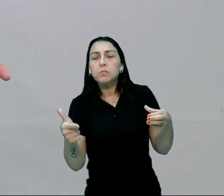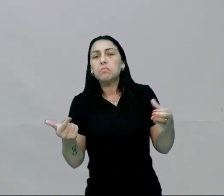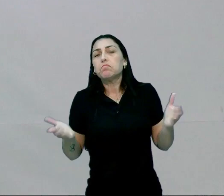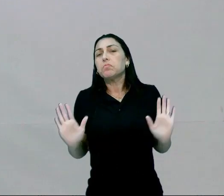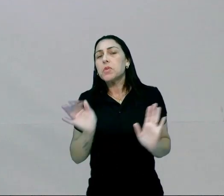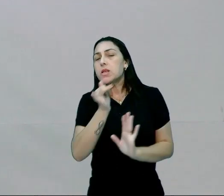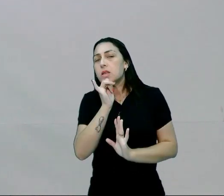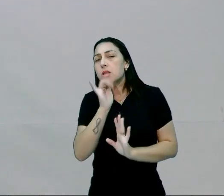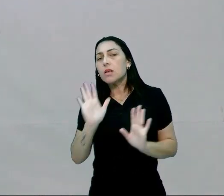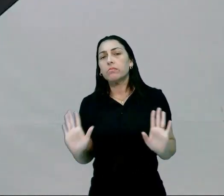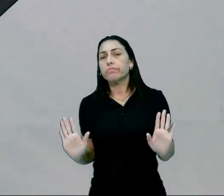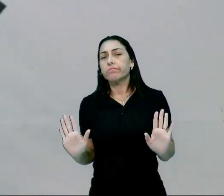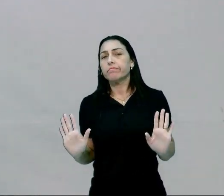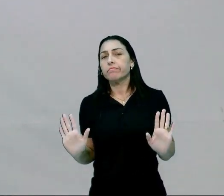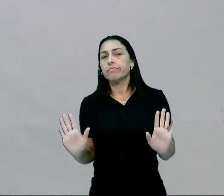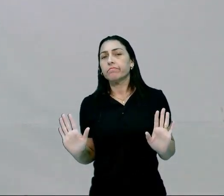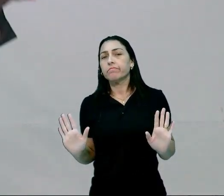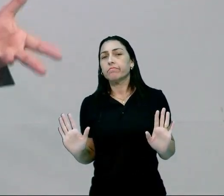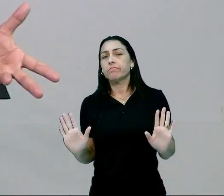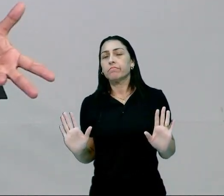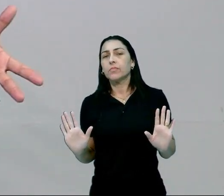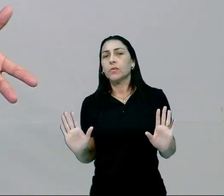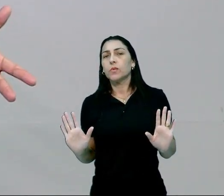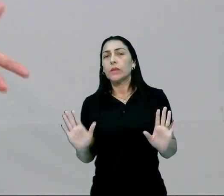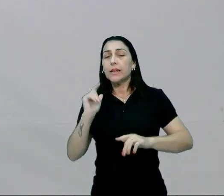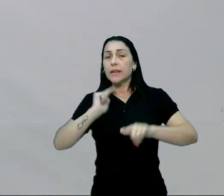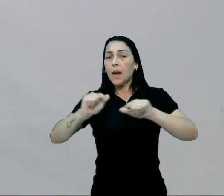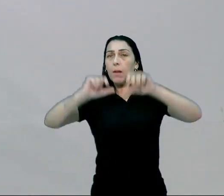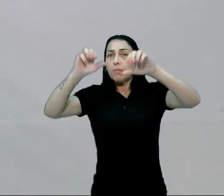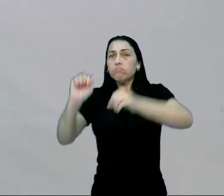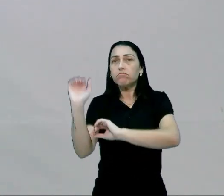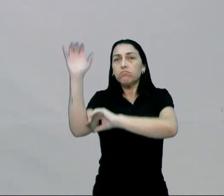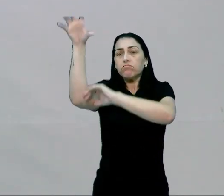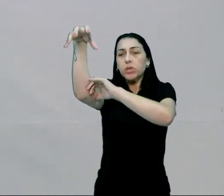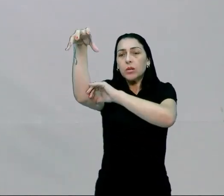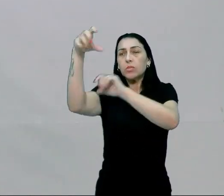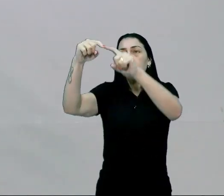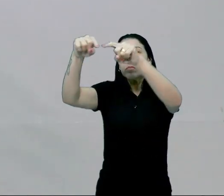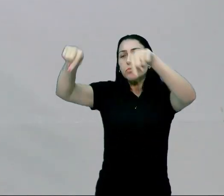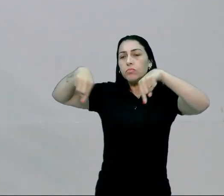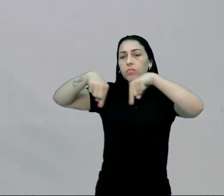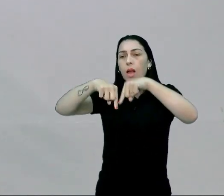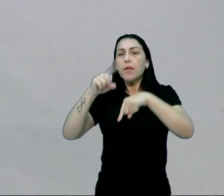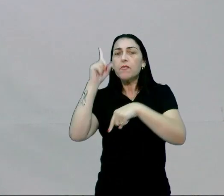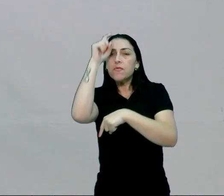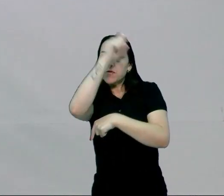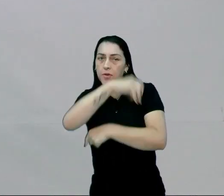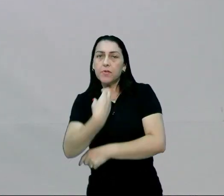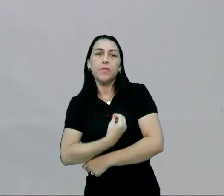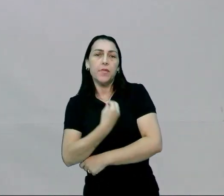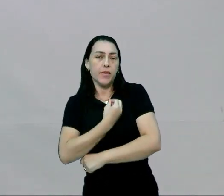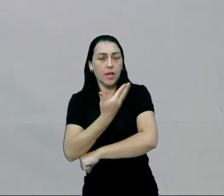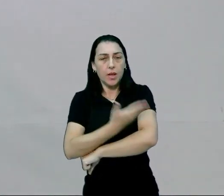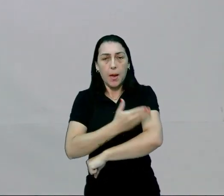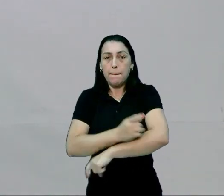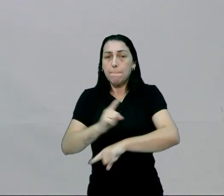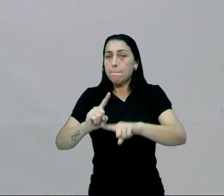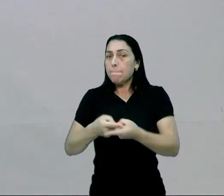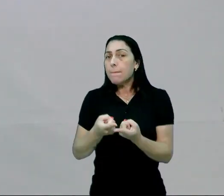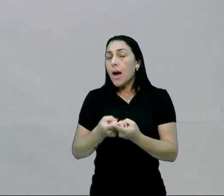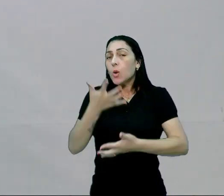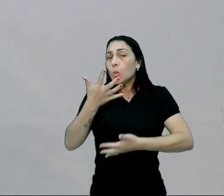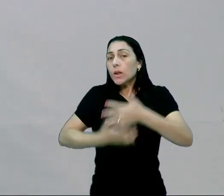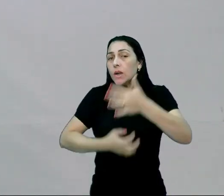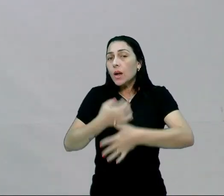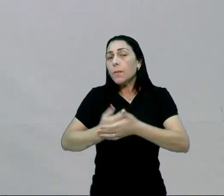lá, um aro para trabalhar basquete, é complicado vivenciar aquele tipo de prática, mas não impede de que